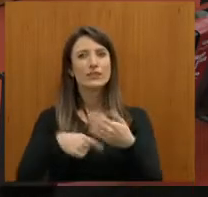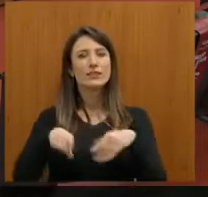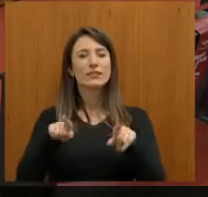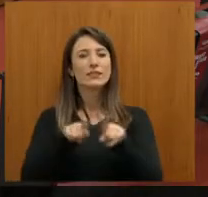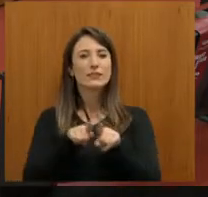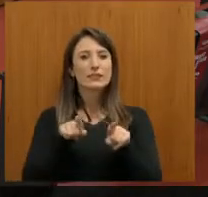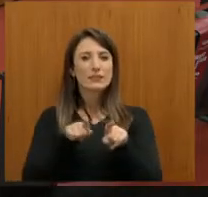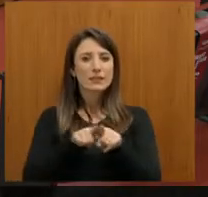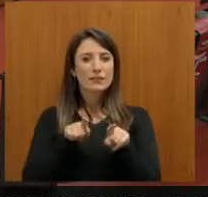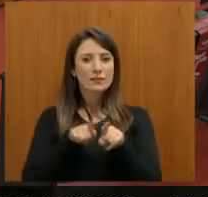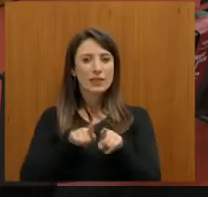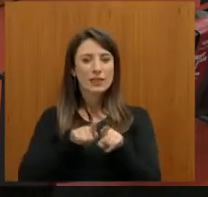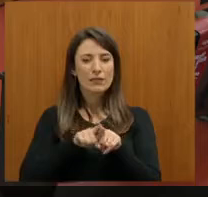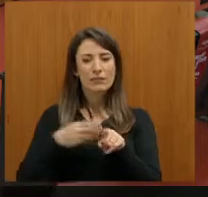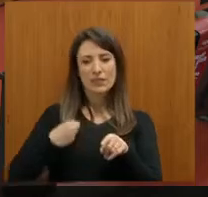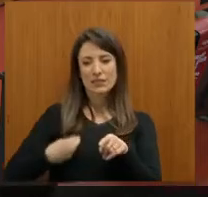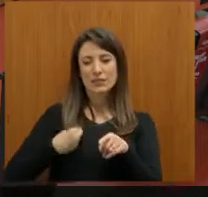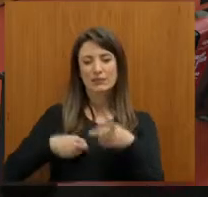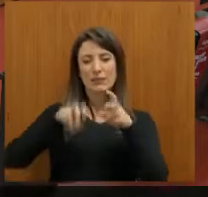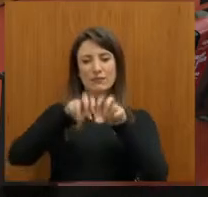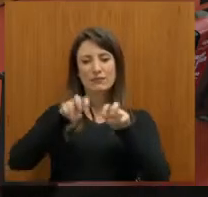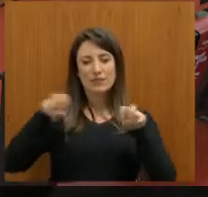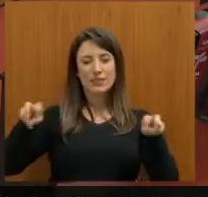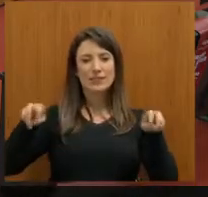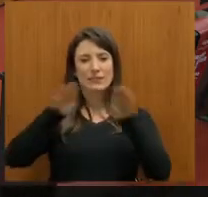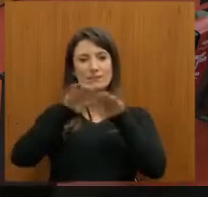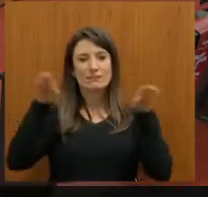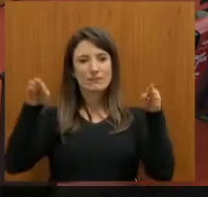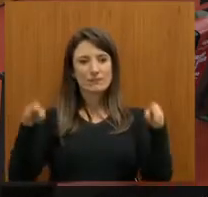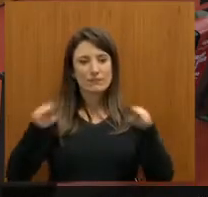Me convida também para compor a mesa